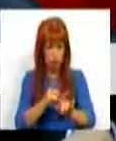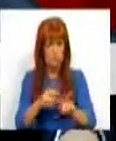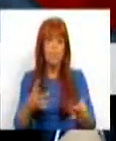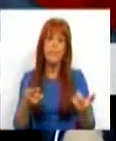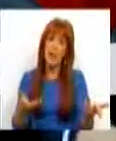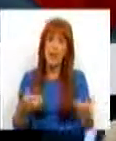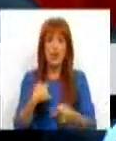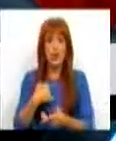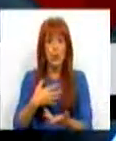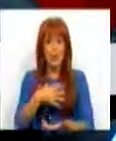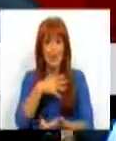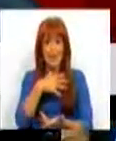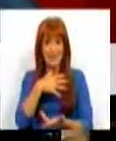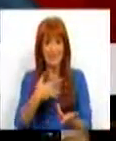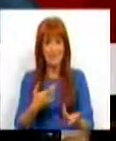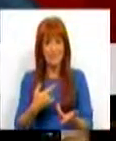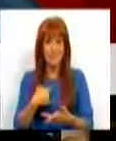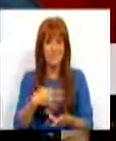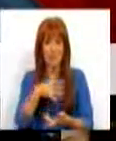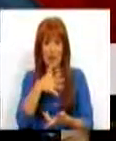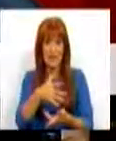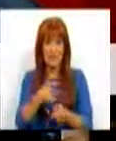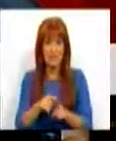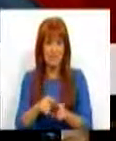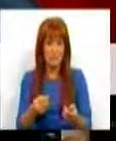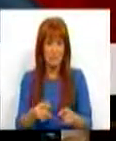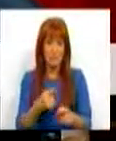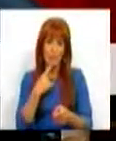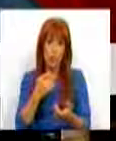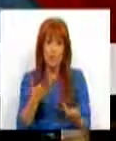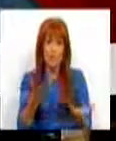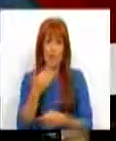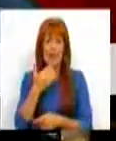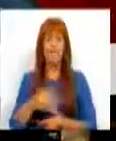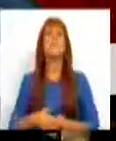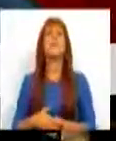de que os seus, também os postos de trabalho sejam